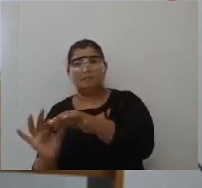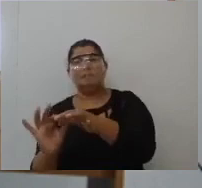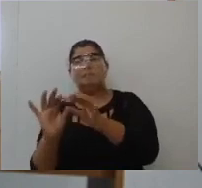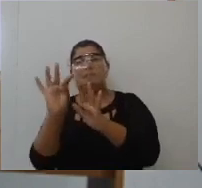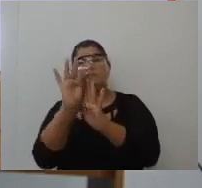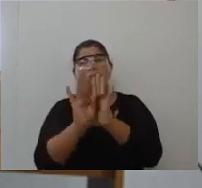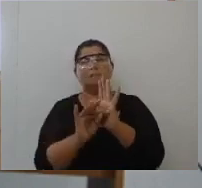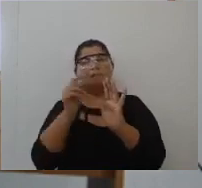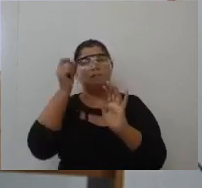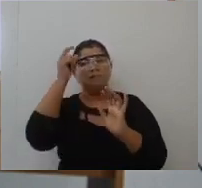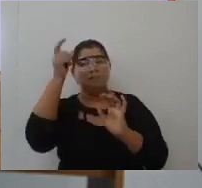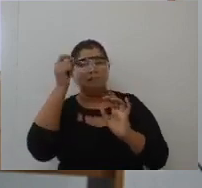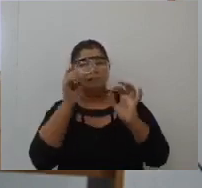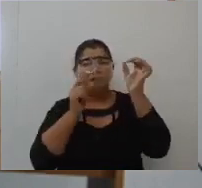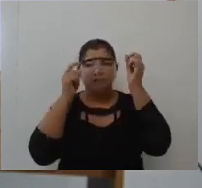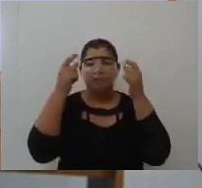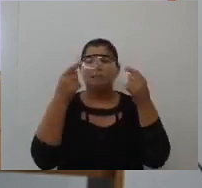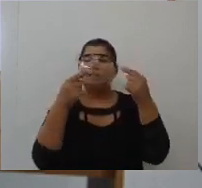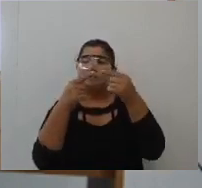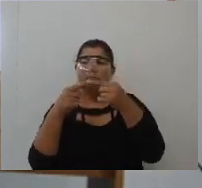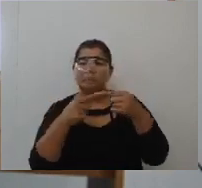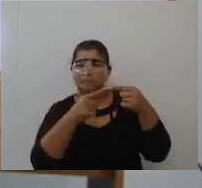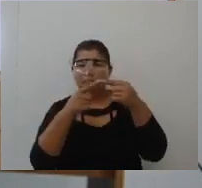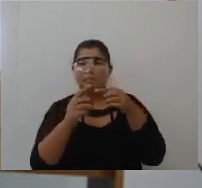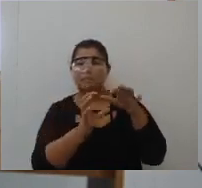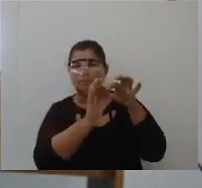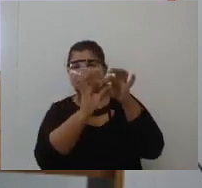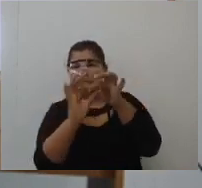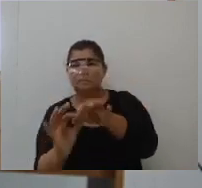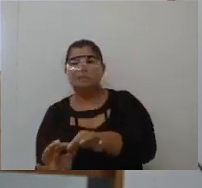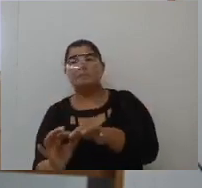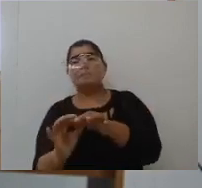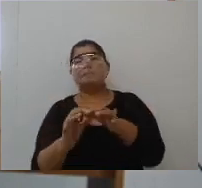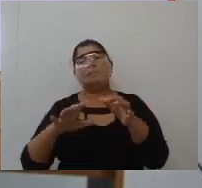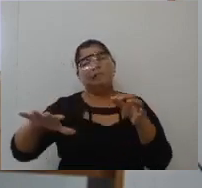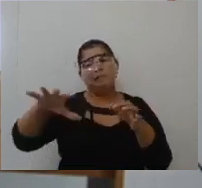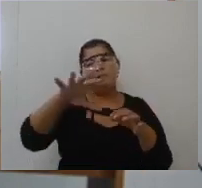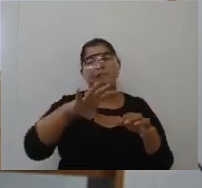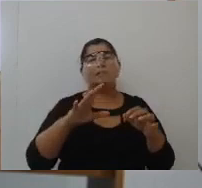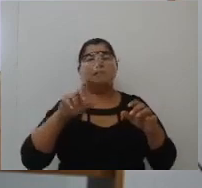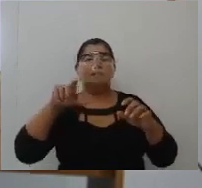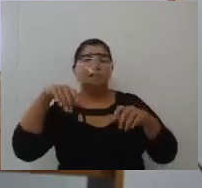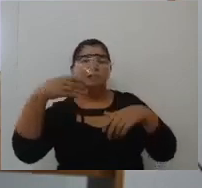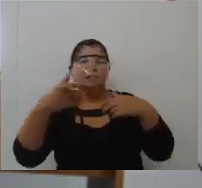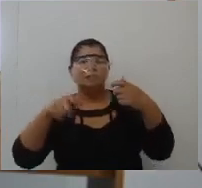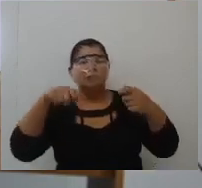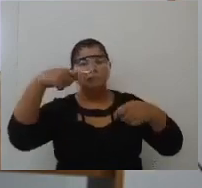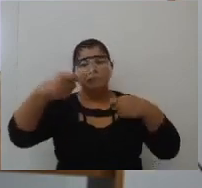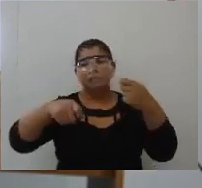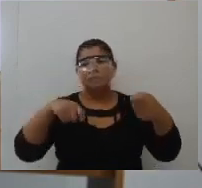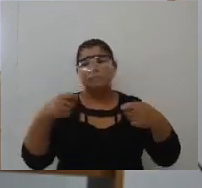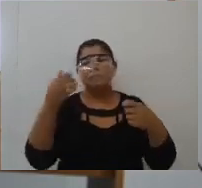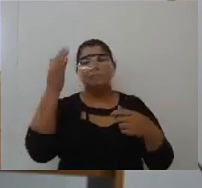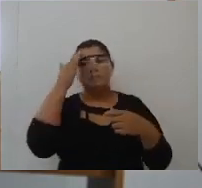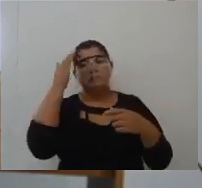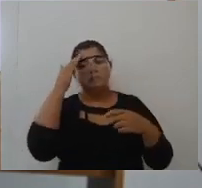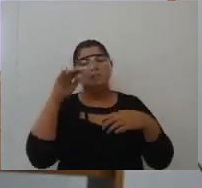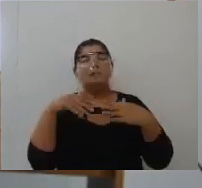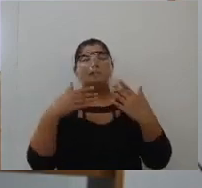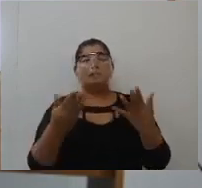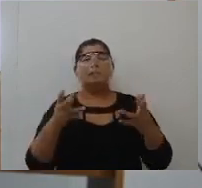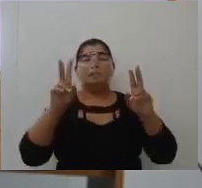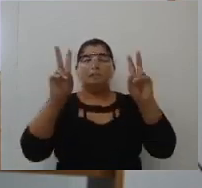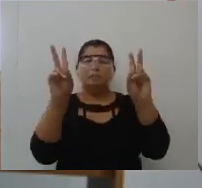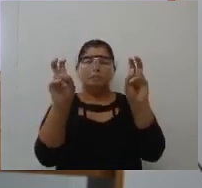ideias, né, organização das ideias, relação com outras áreas do conhecimento, entendimento do tema da proposta de